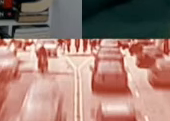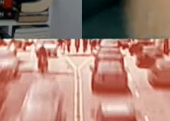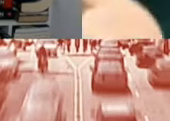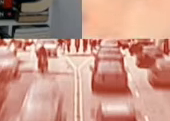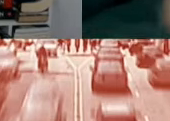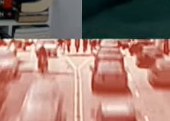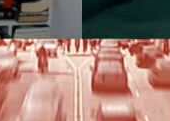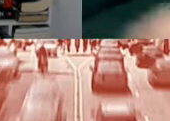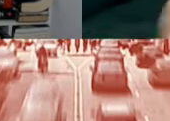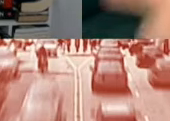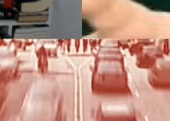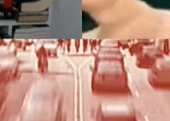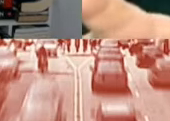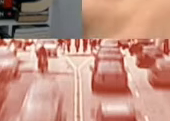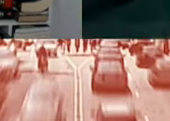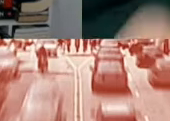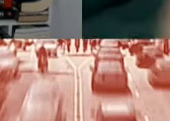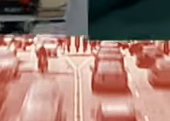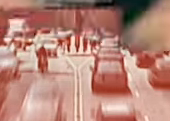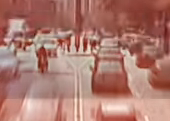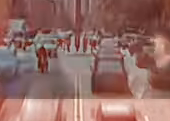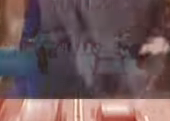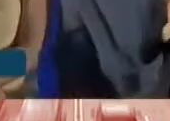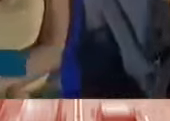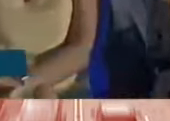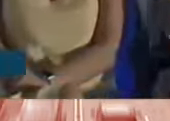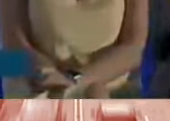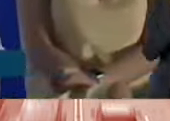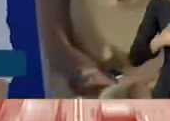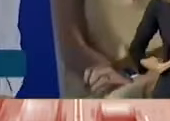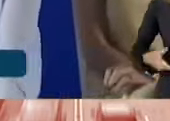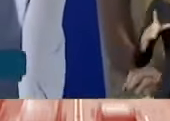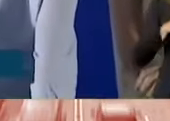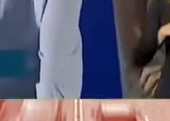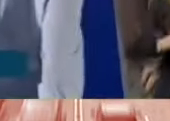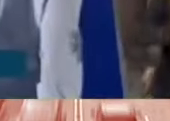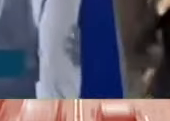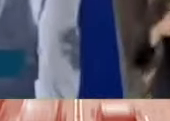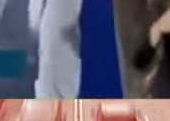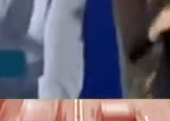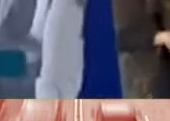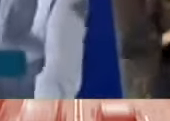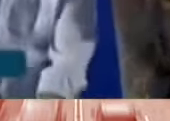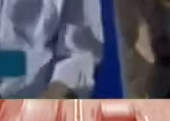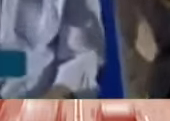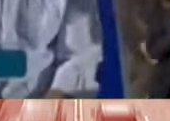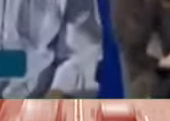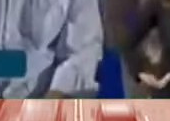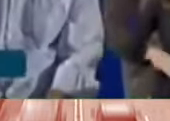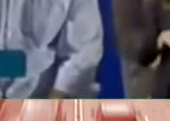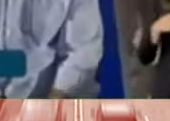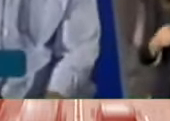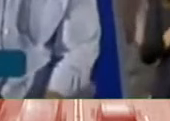Santos, seja outros investimentos, é para servir ao povo paulista, né? Acabou que teve aquela cena engraçadíssima que